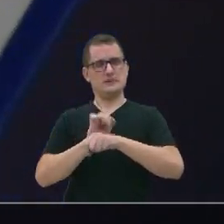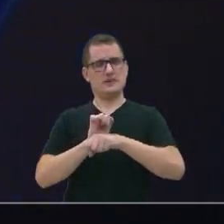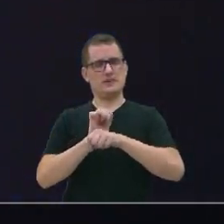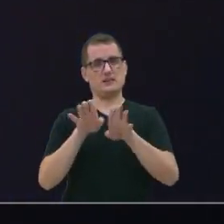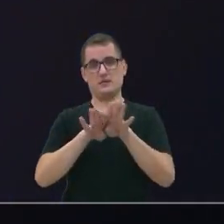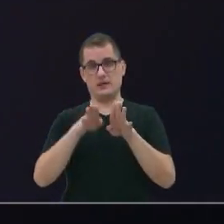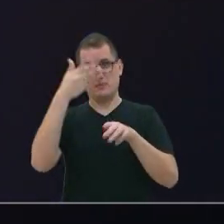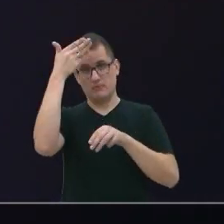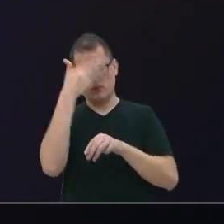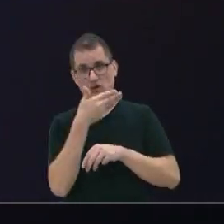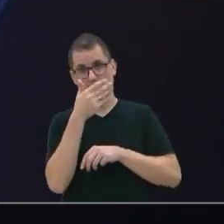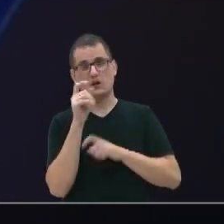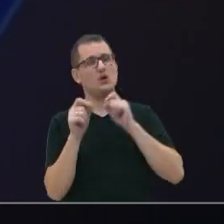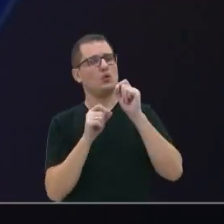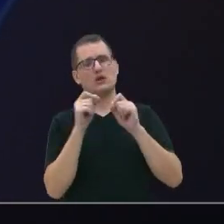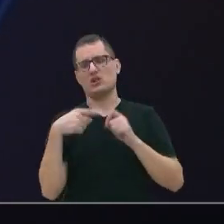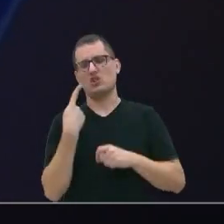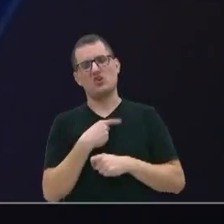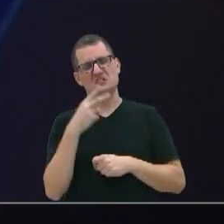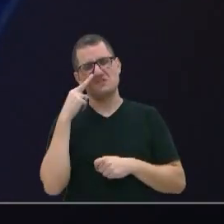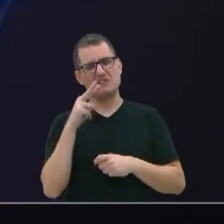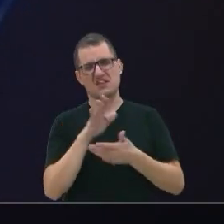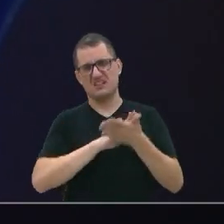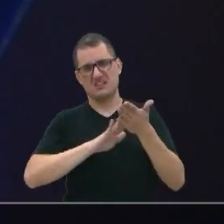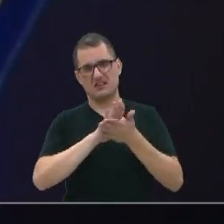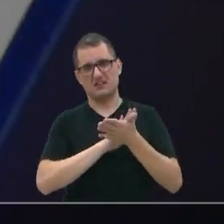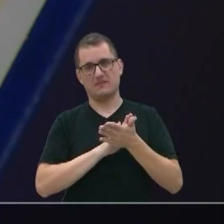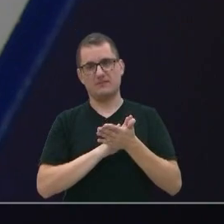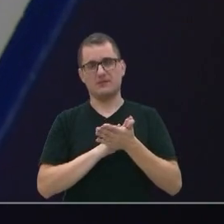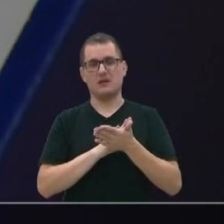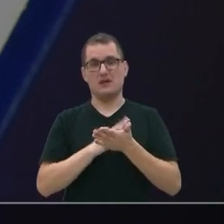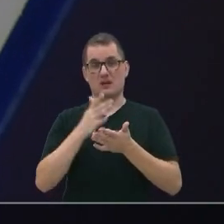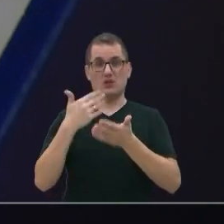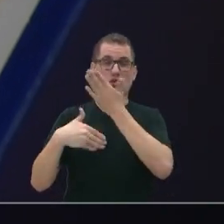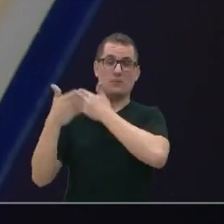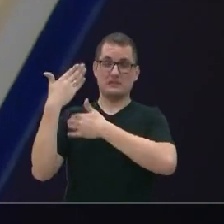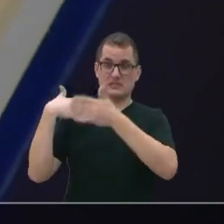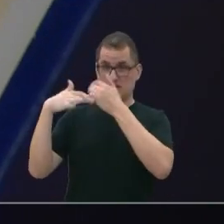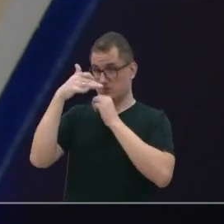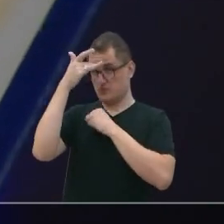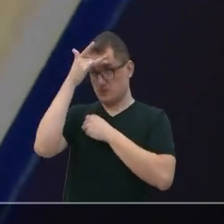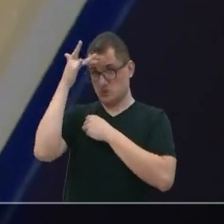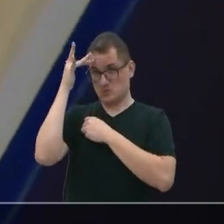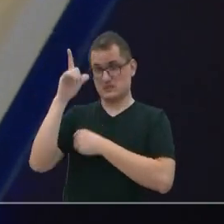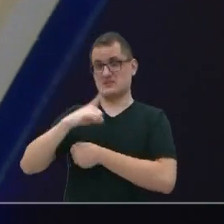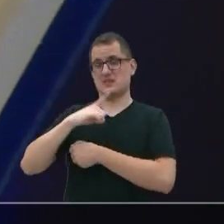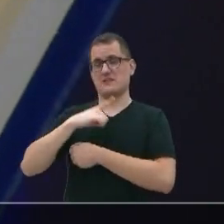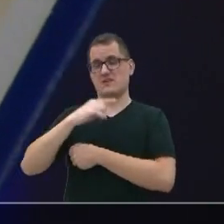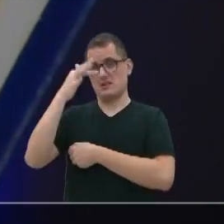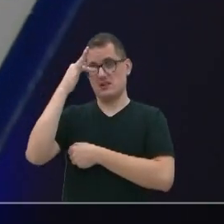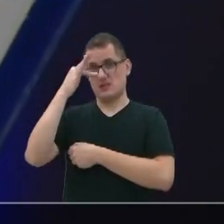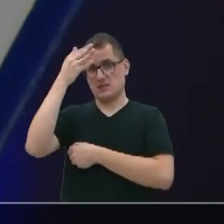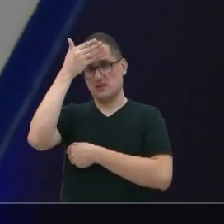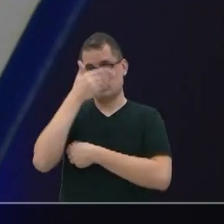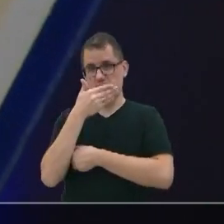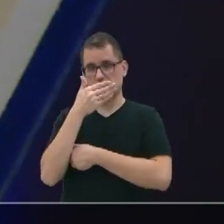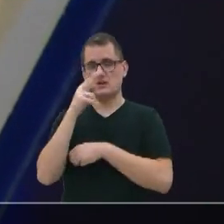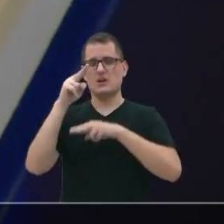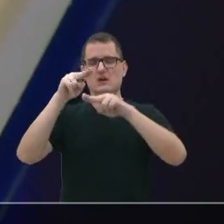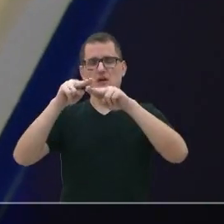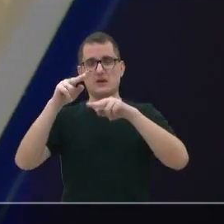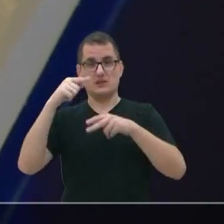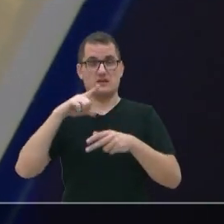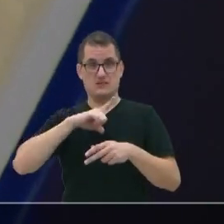vê. De fato, por ela os antigos receberam um bom testemunho. Pela fé compreendemos